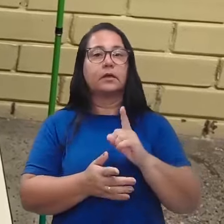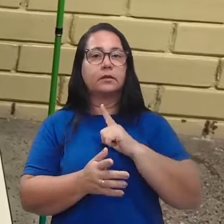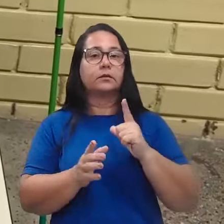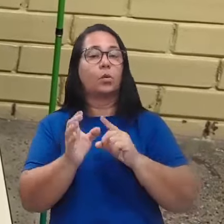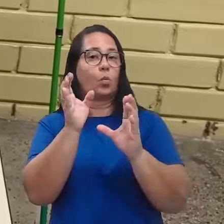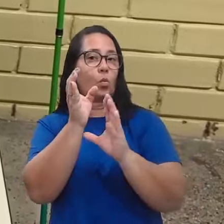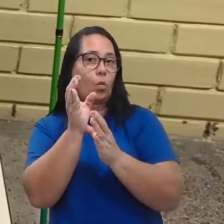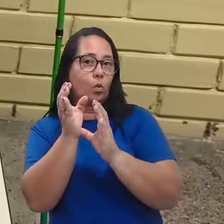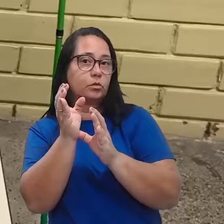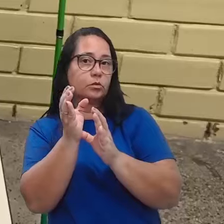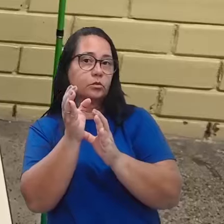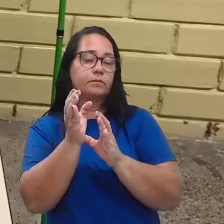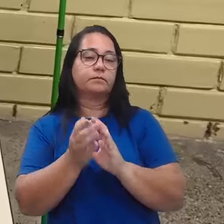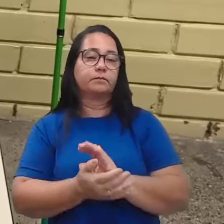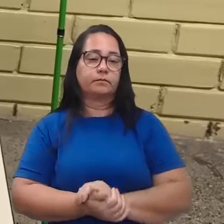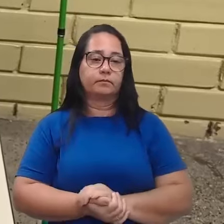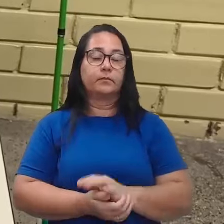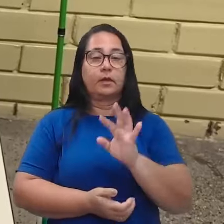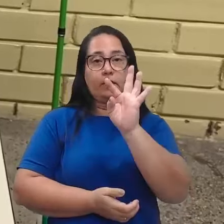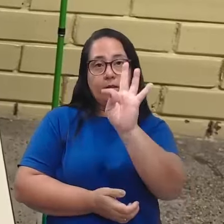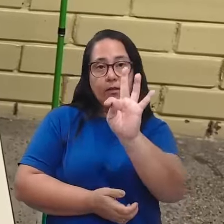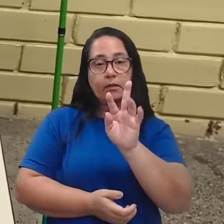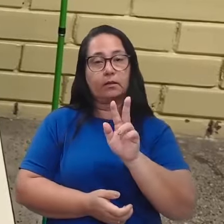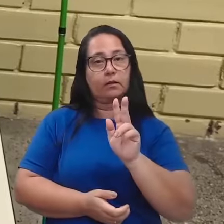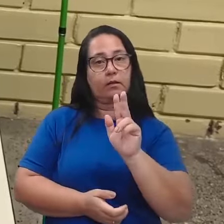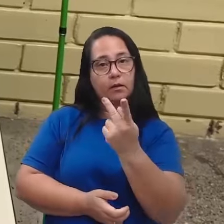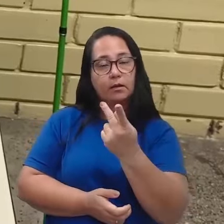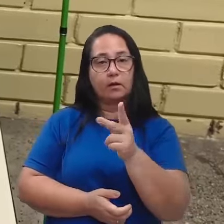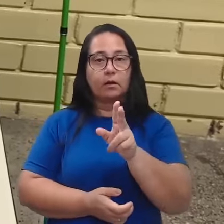o T, H, O,